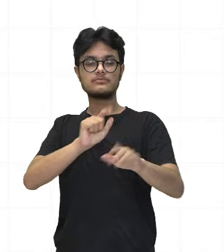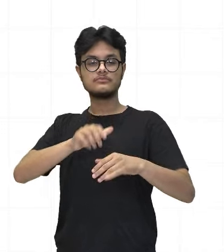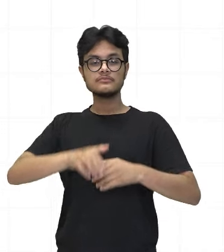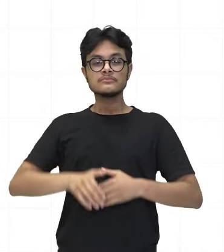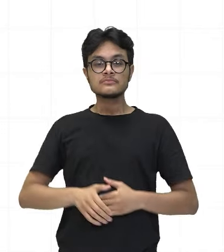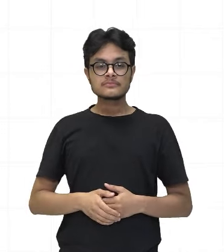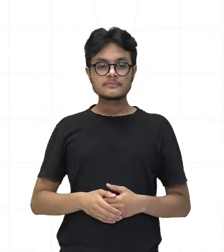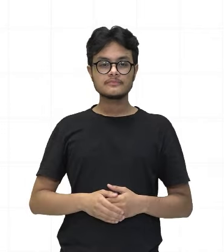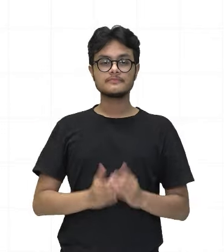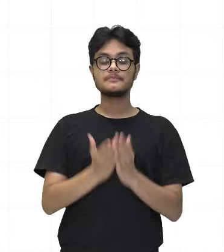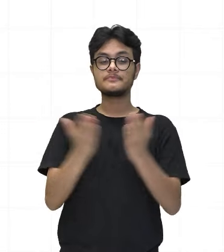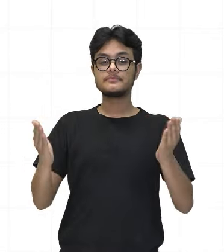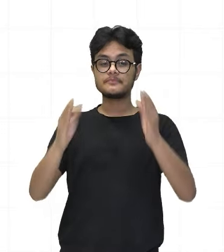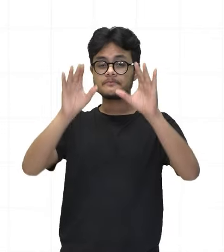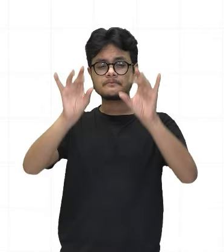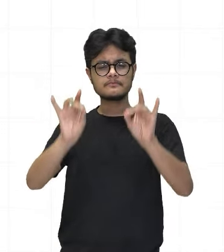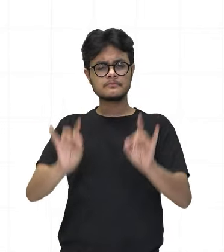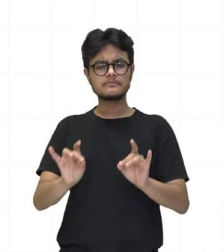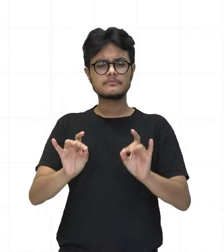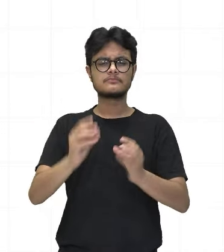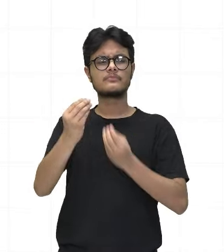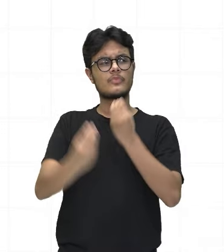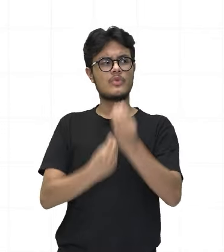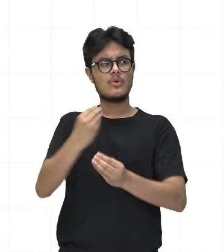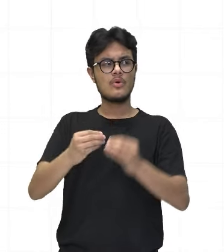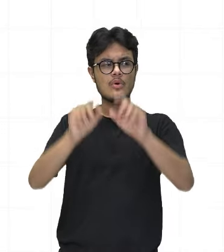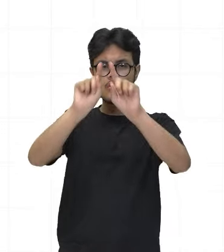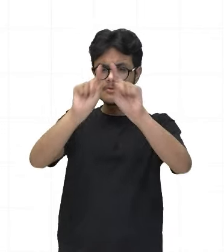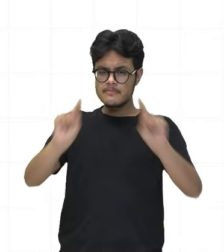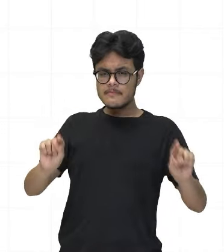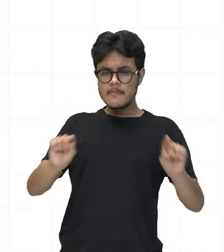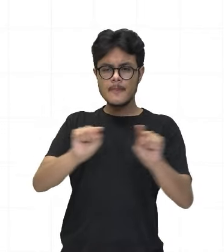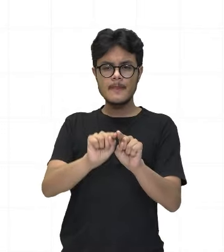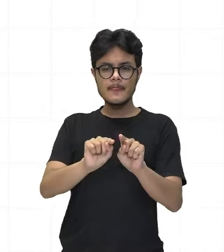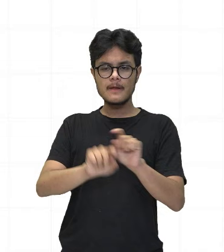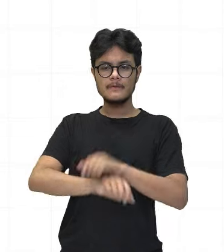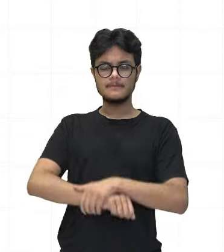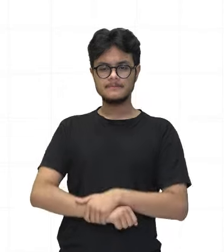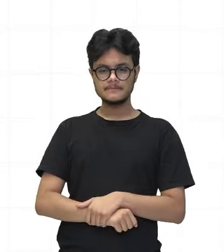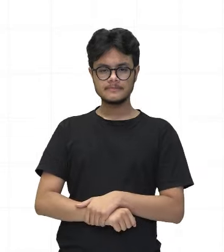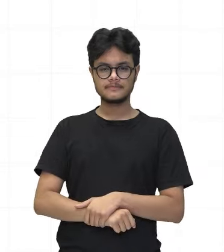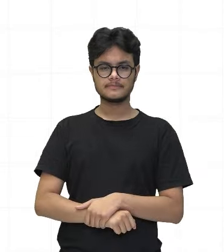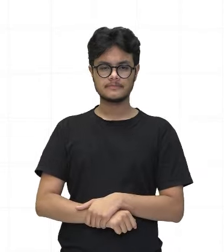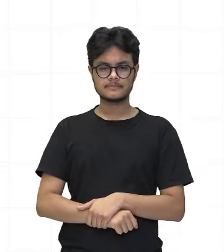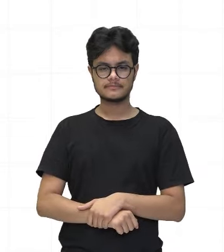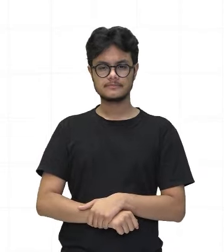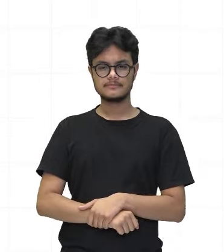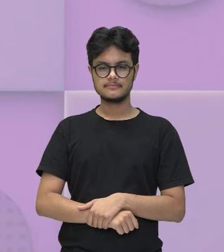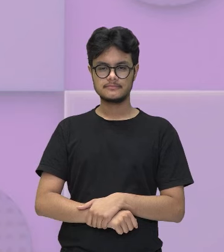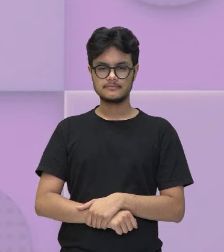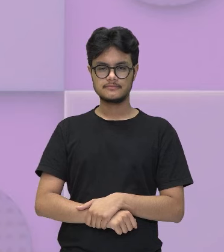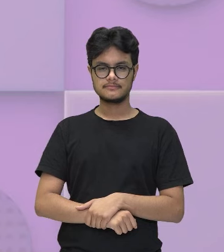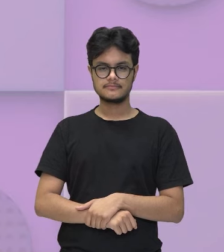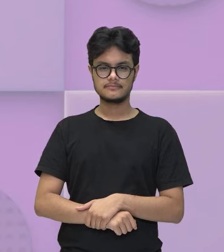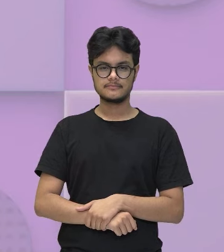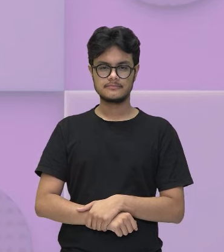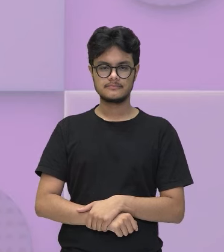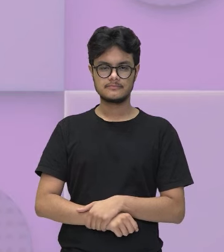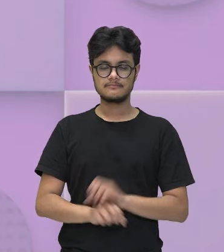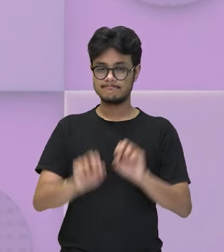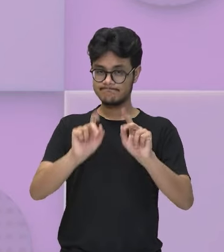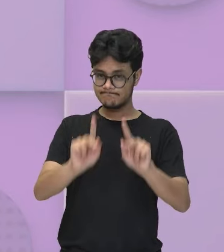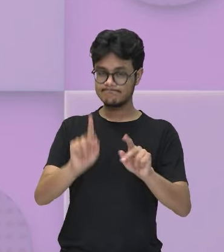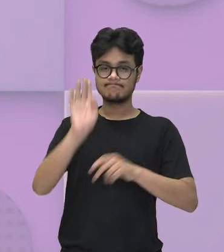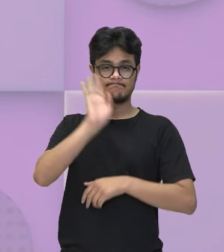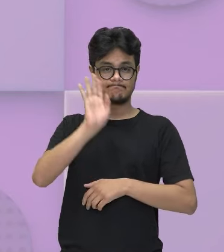experimentais. Detalhamento, relações métricas no triângulo retângulo, resolução de problemas. Muito